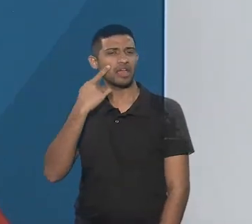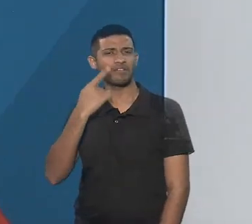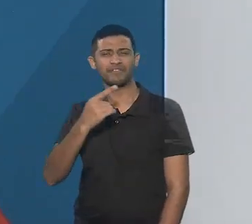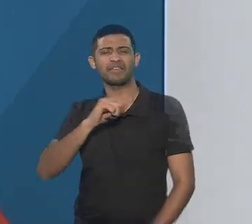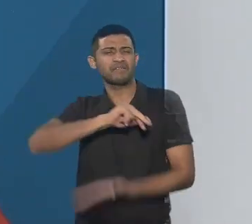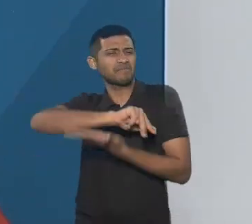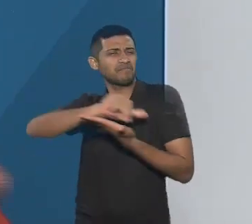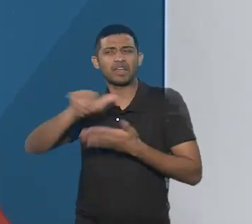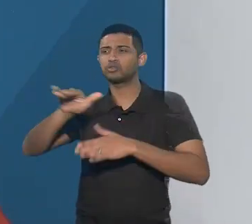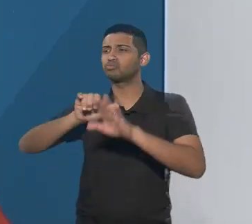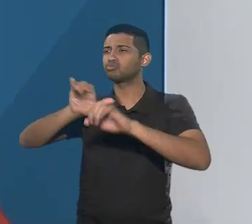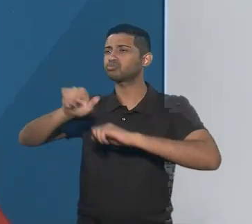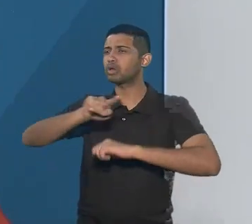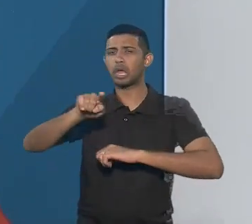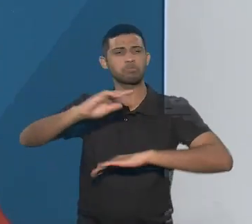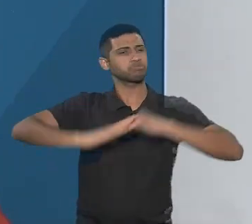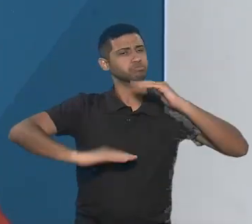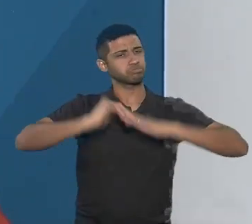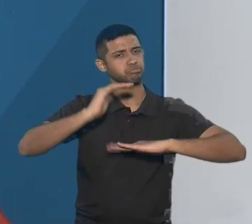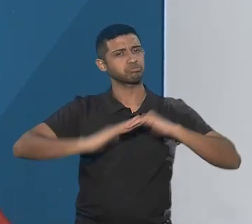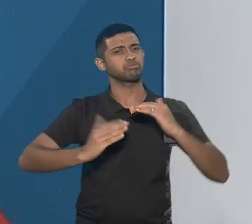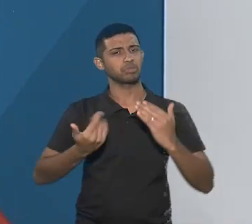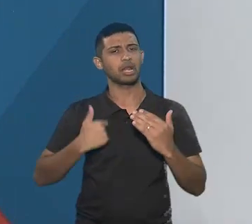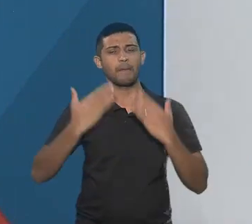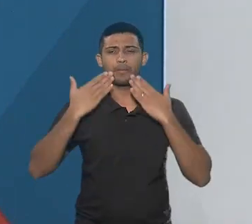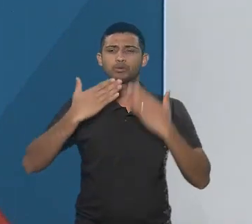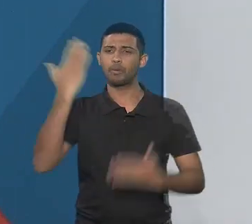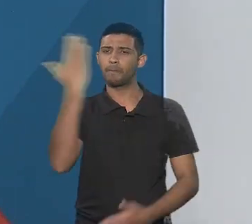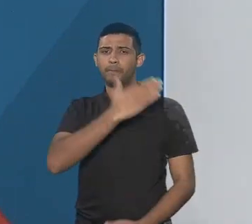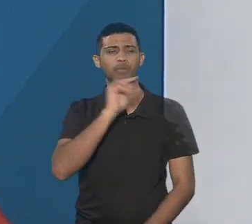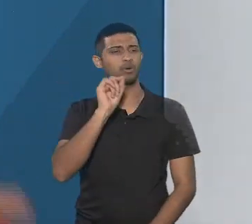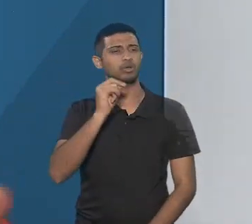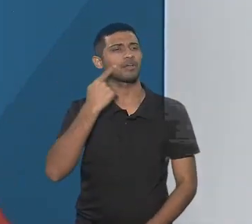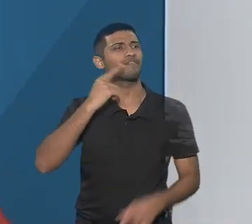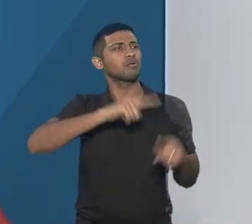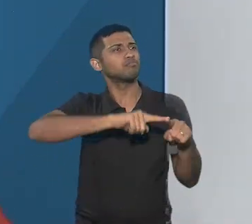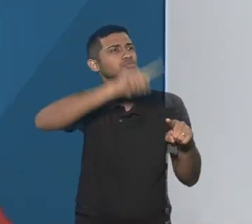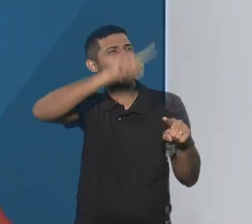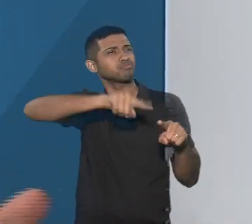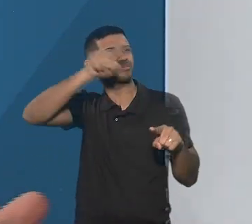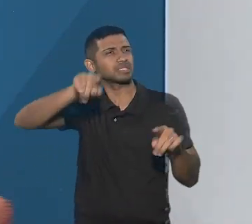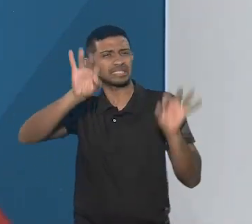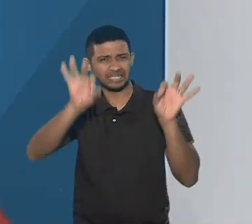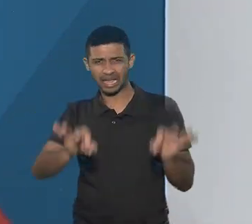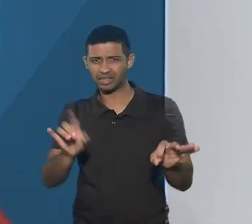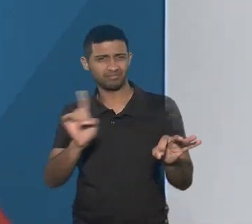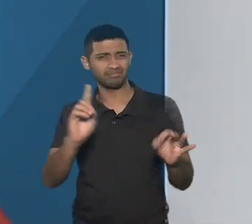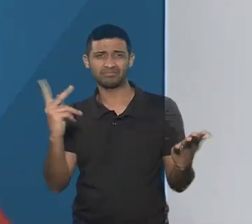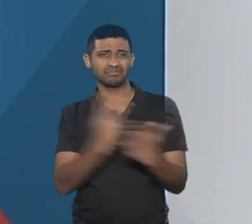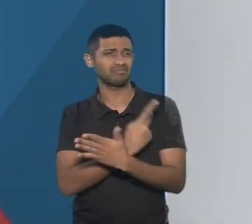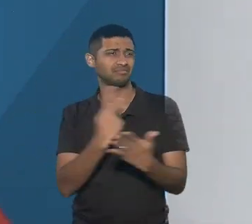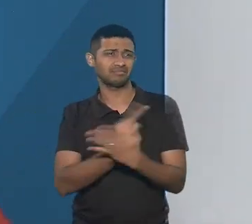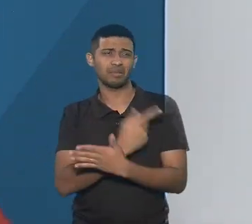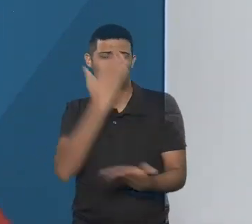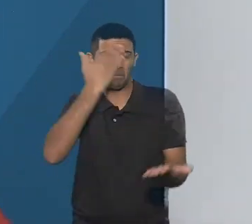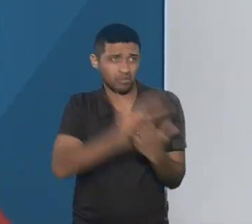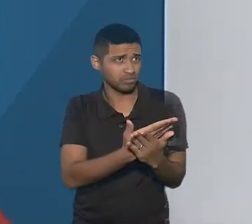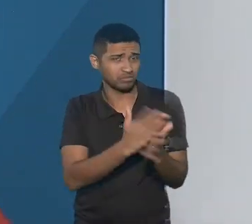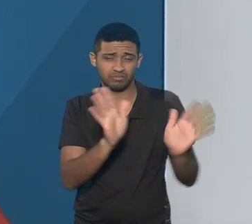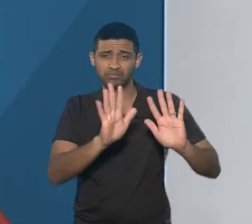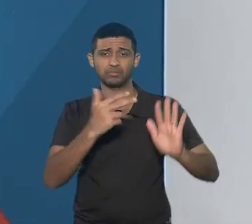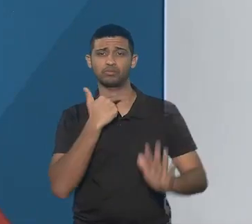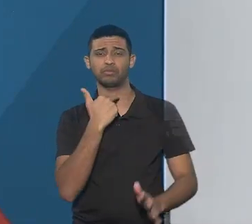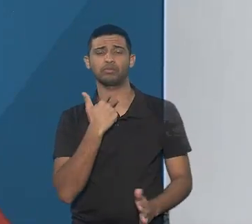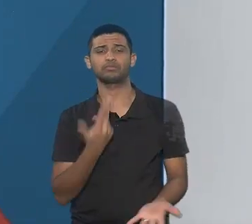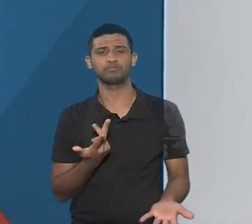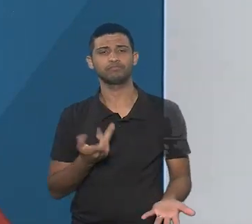né? Vários especialistas foram chamados e ficou claro que as estatísticas são furadas, não podem ser